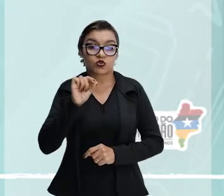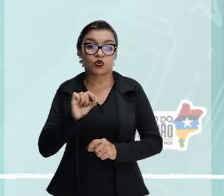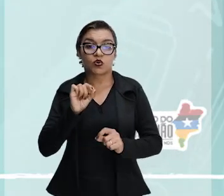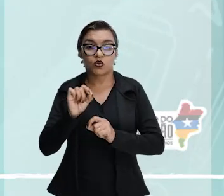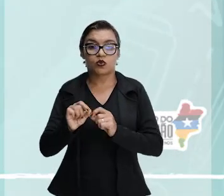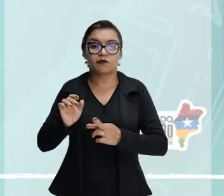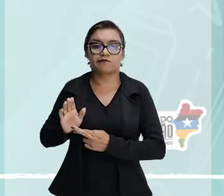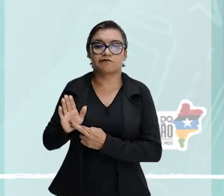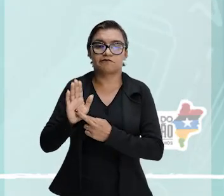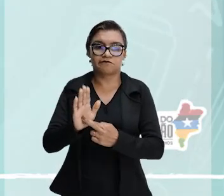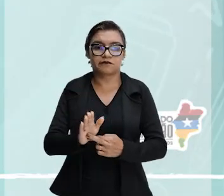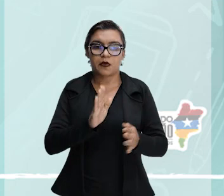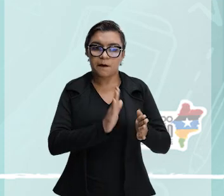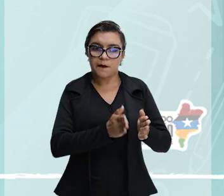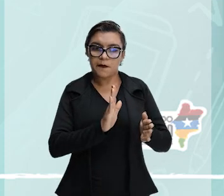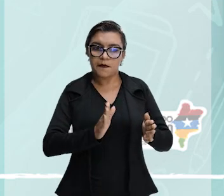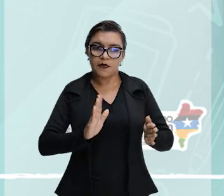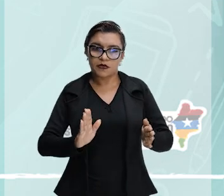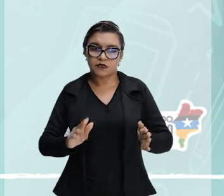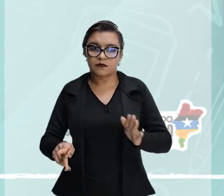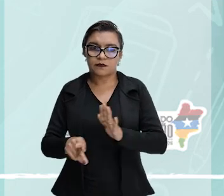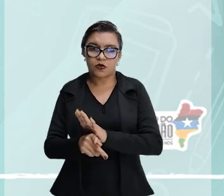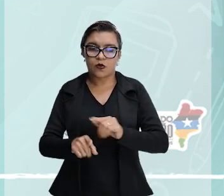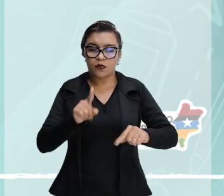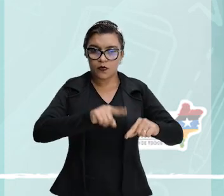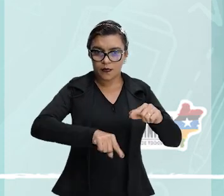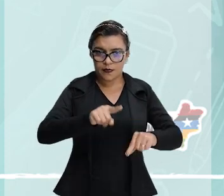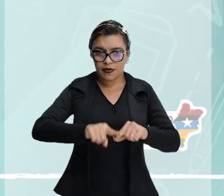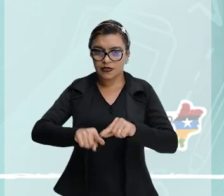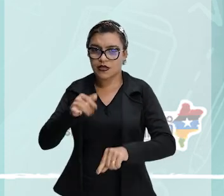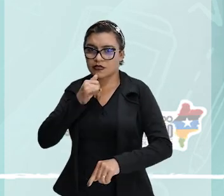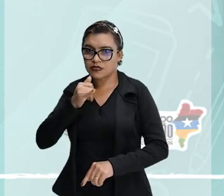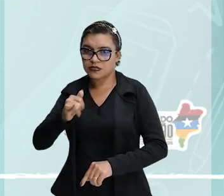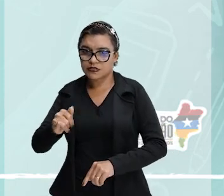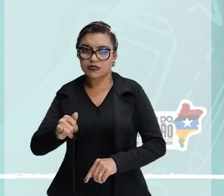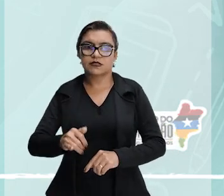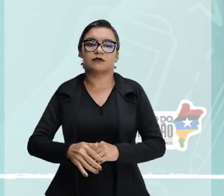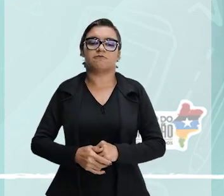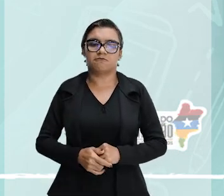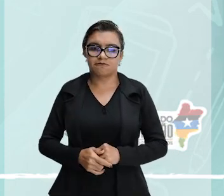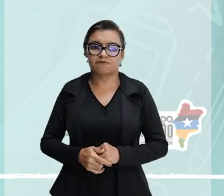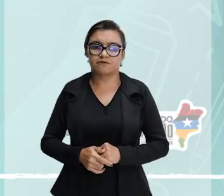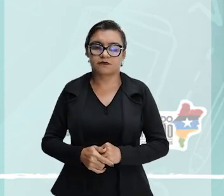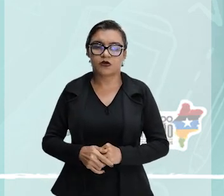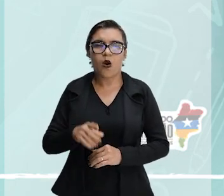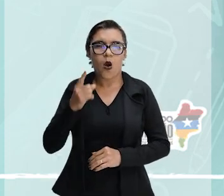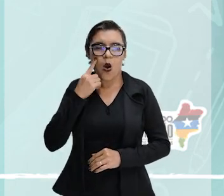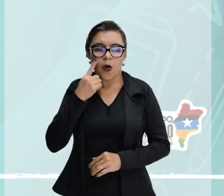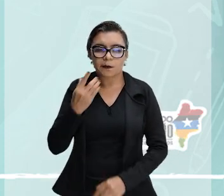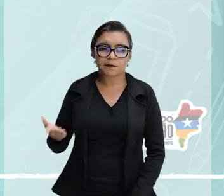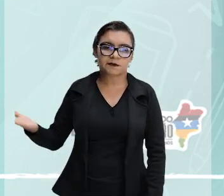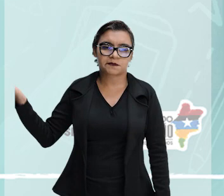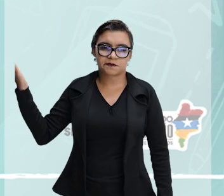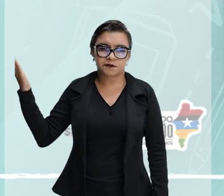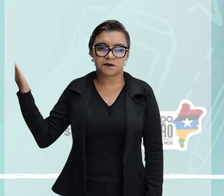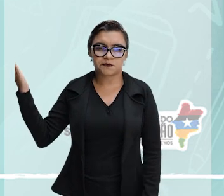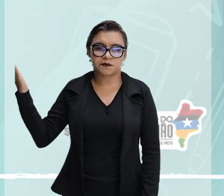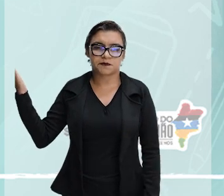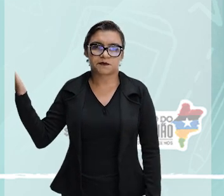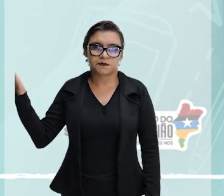que melhor representa os processos pelos quais um corpo qualquer pode ser